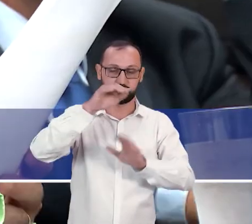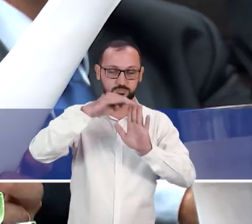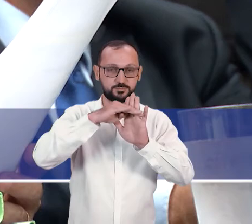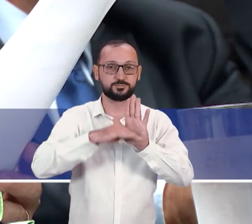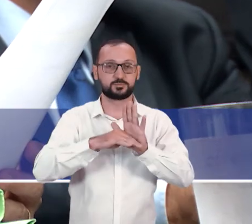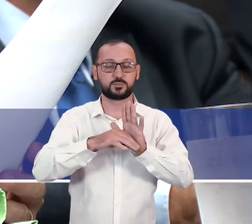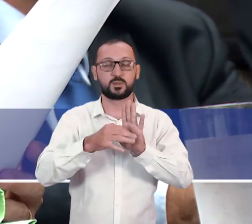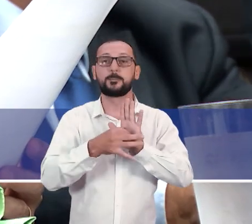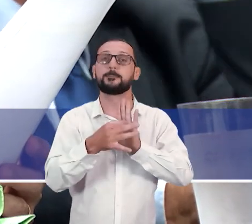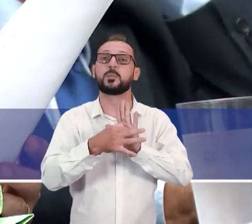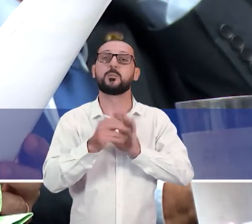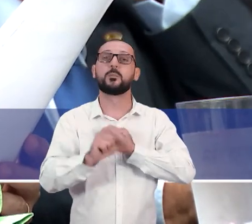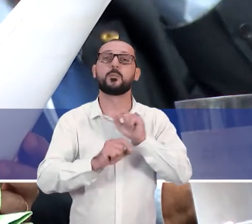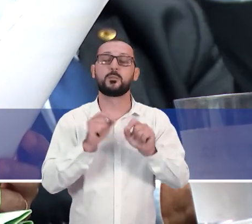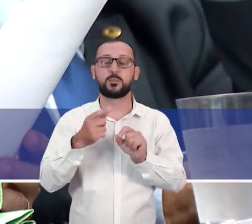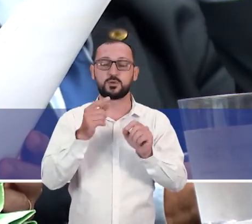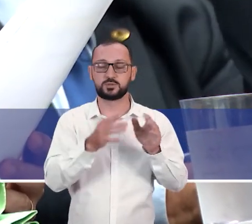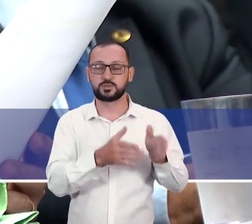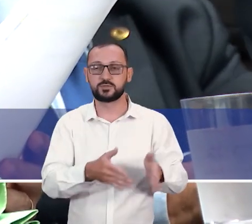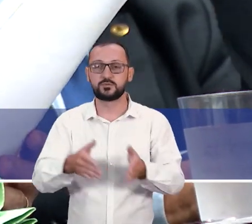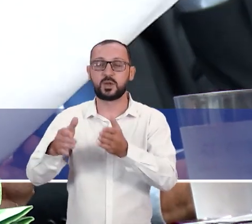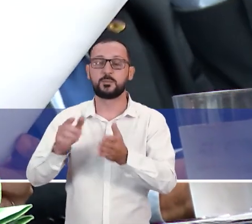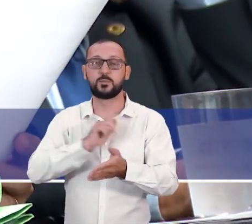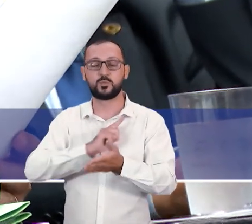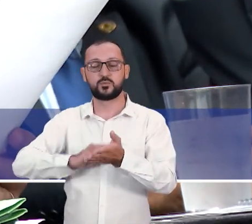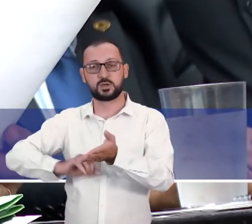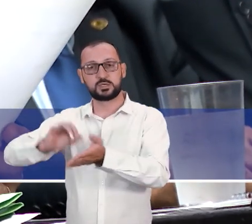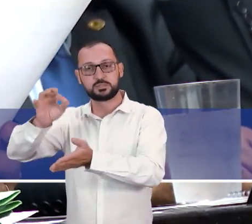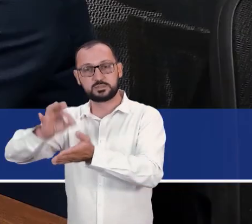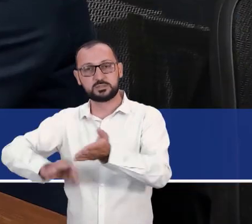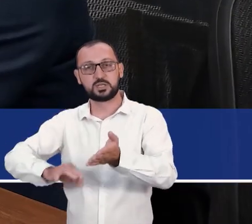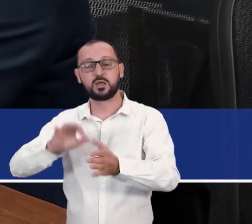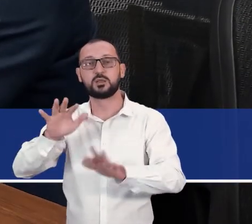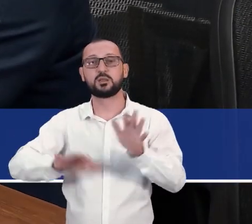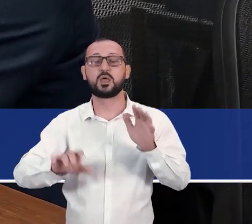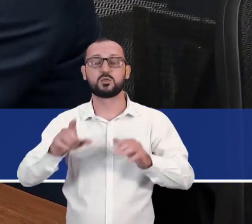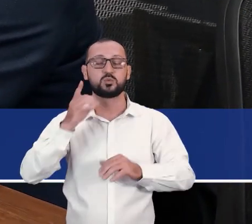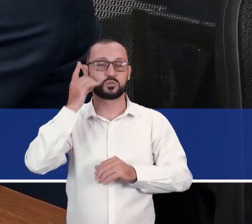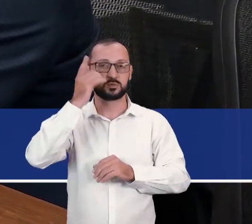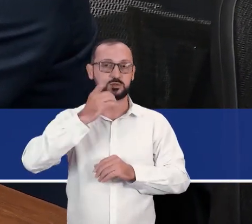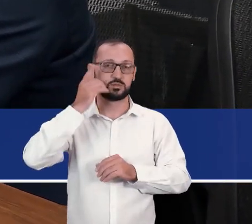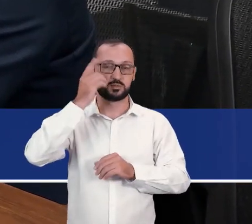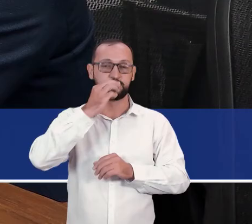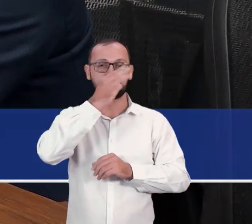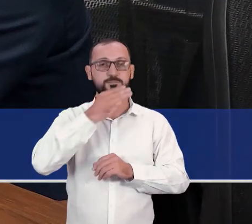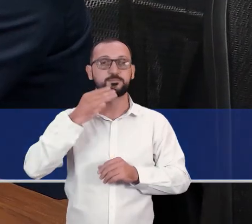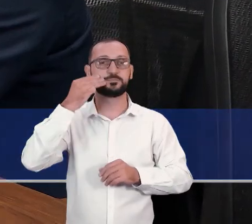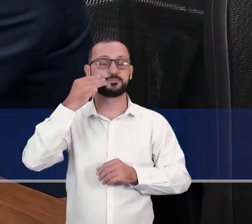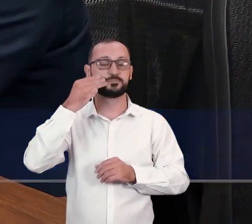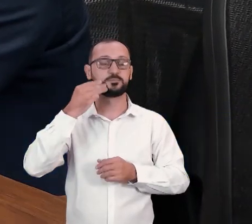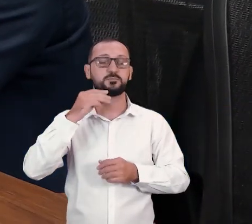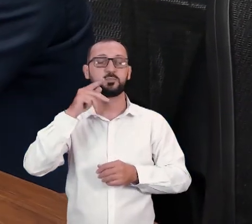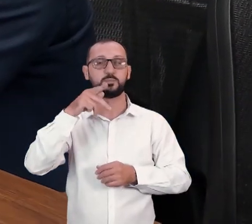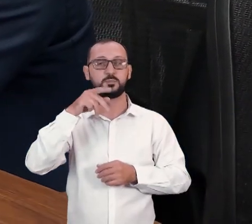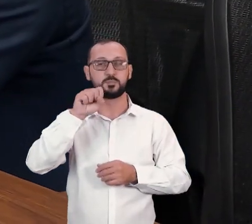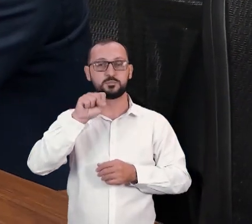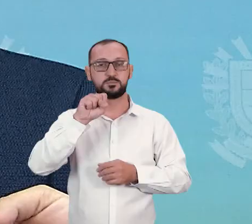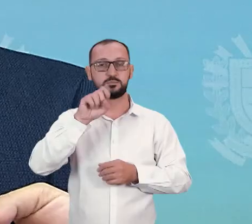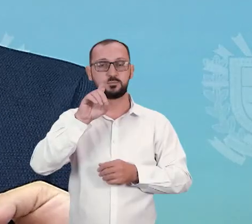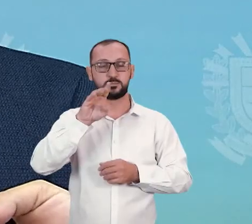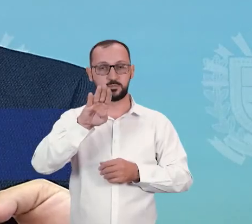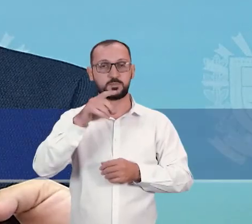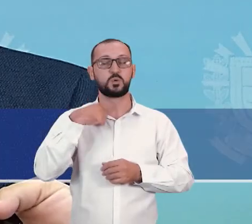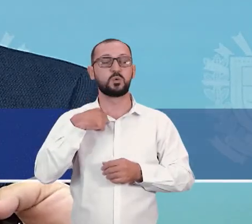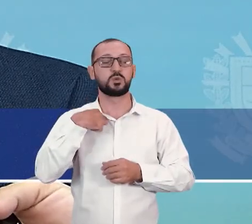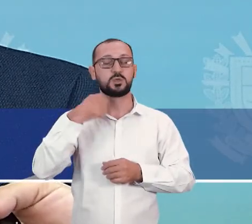dia. A proposta, que agora segue para a sanção do governador, é de autoria do deputado Marçal Filho, do PSDB.